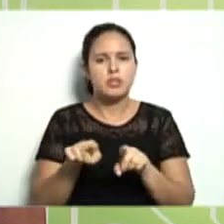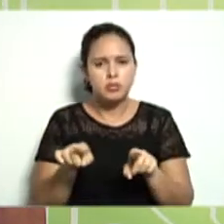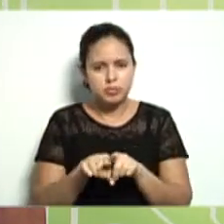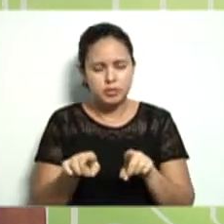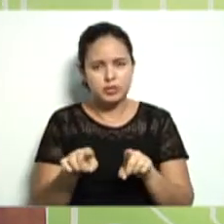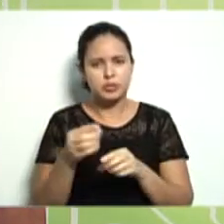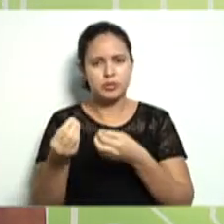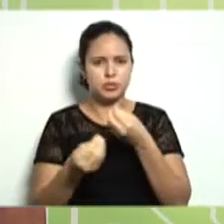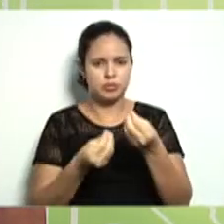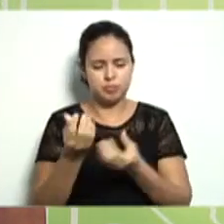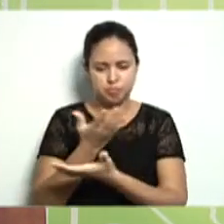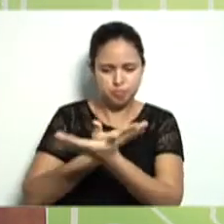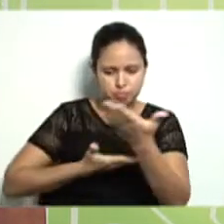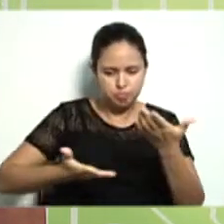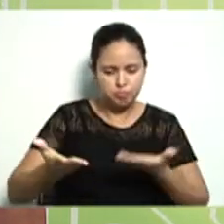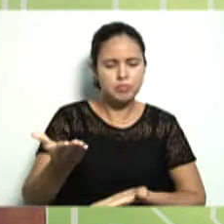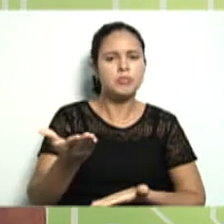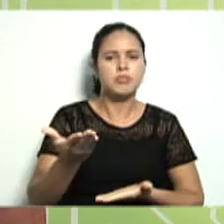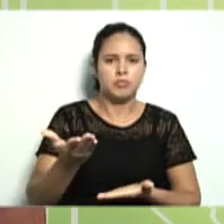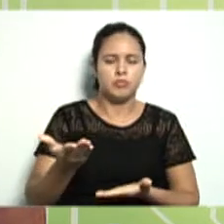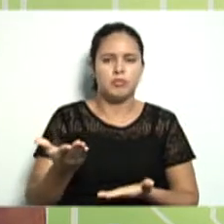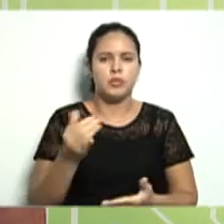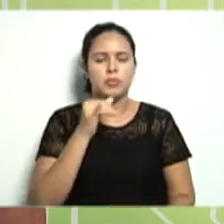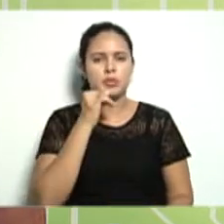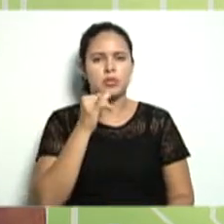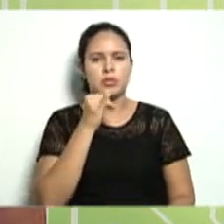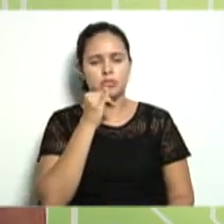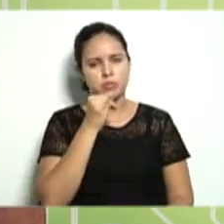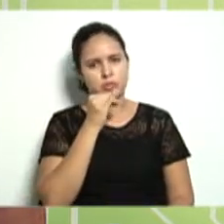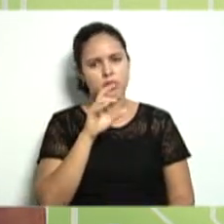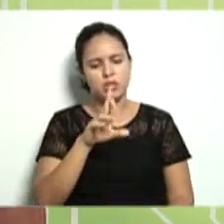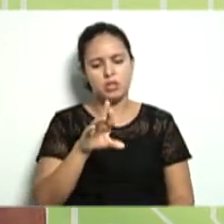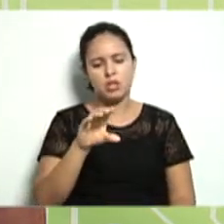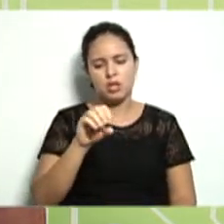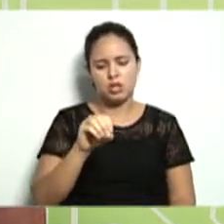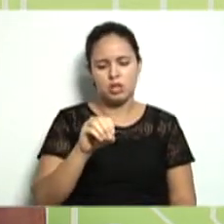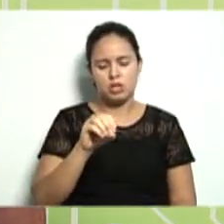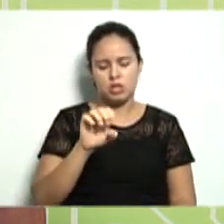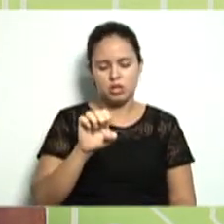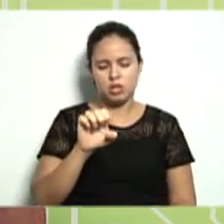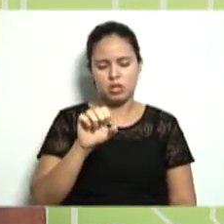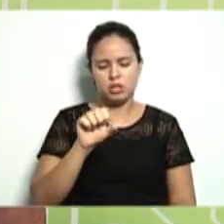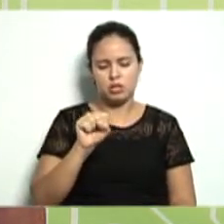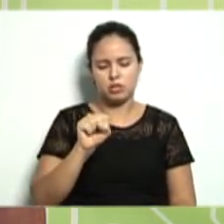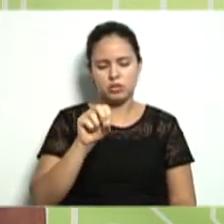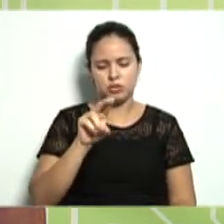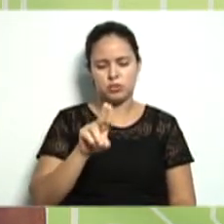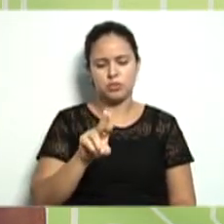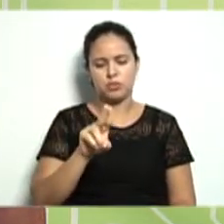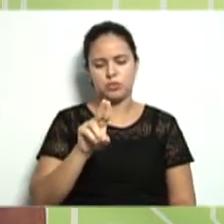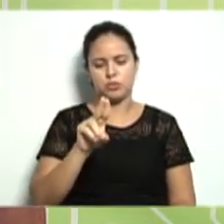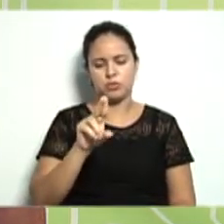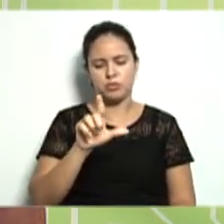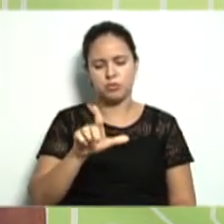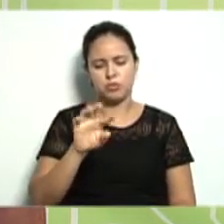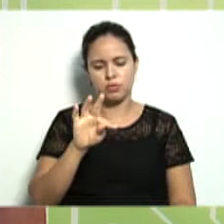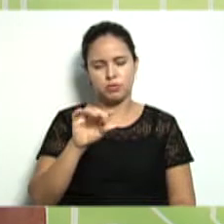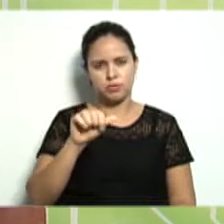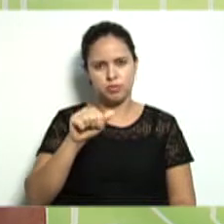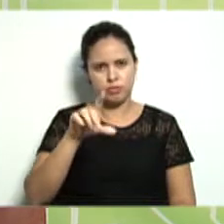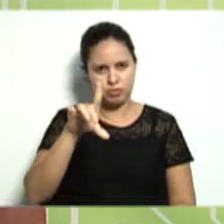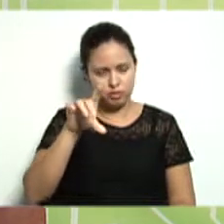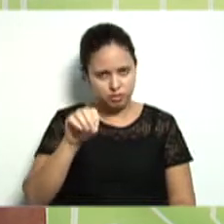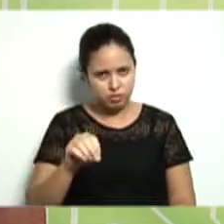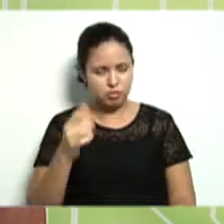eles são compartilhados. O resultado de uma equipe não é um resultado individual, é um resultado de todos da equipe.